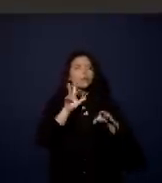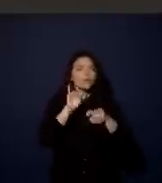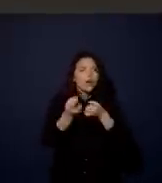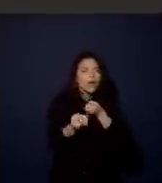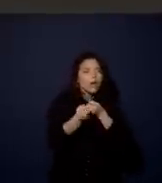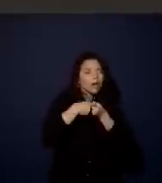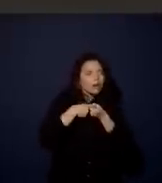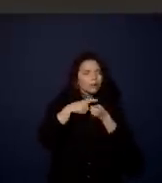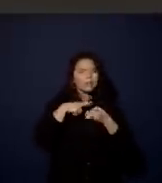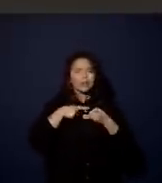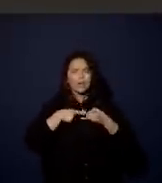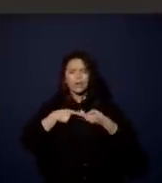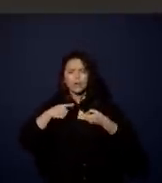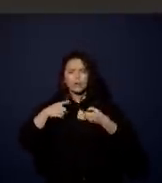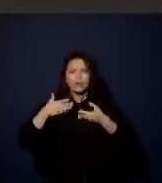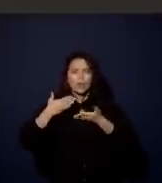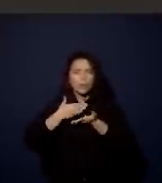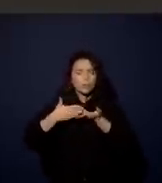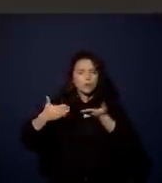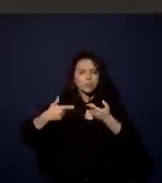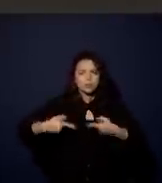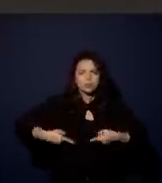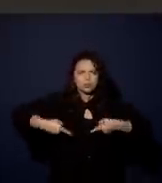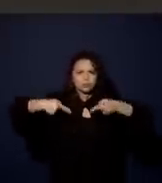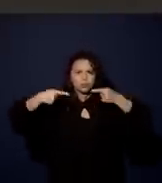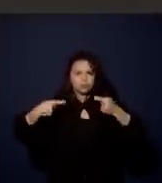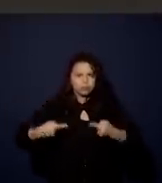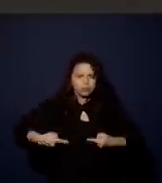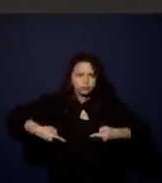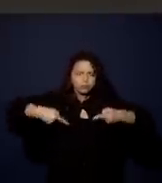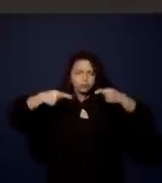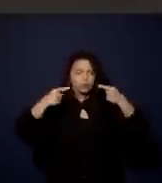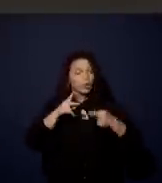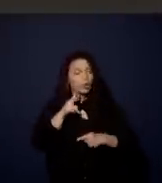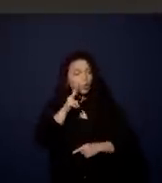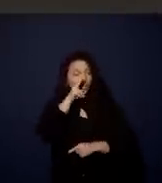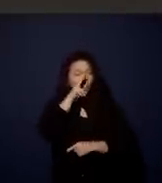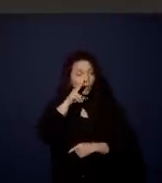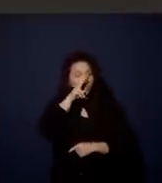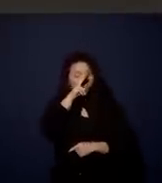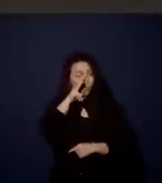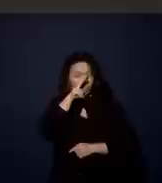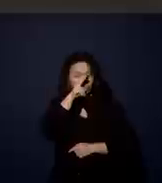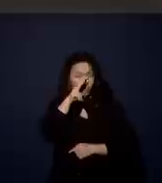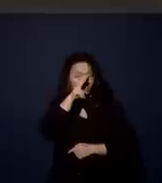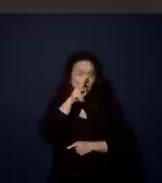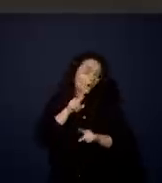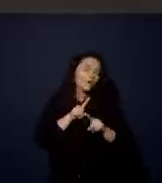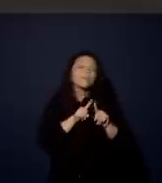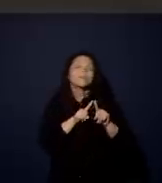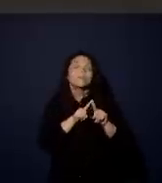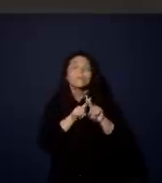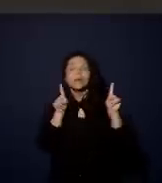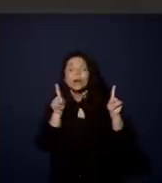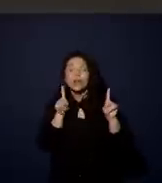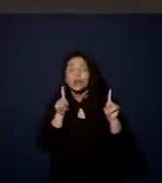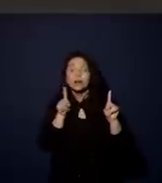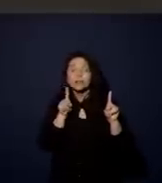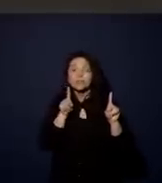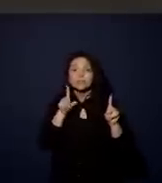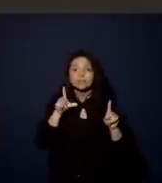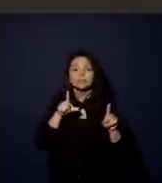competitividade uma competição muito grande muito agressiva mas agressiva ao ponto de